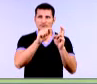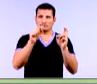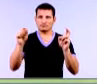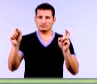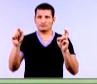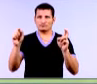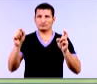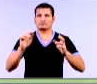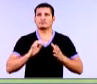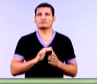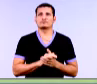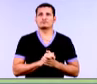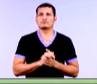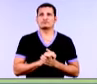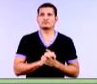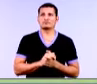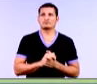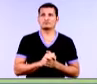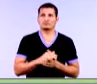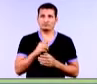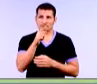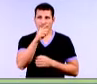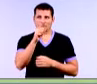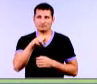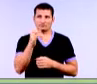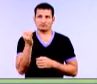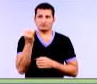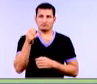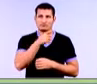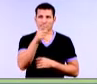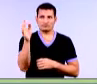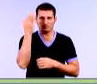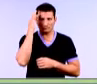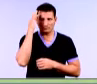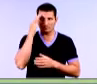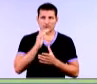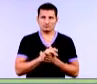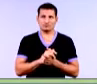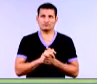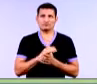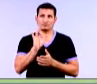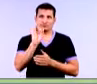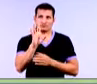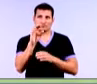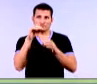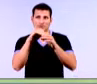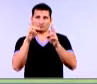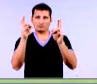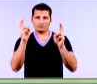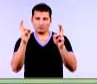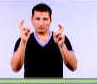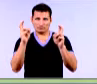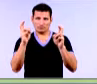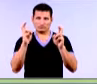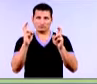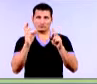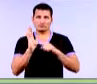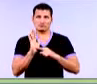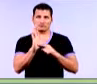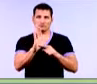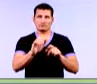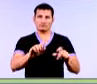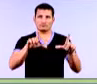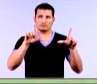da minha perspectiva. Isso é importante vocês compreenderem que só o que está entre as aspas foi mostrado para o